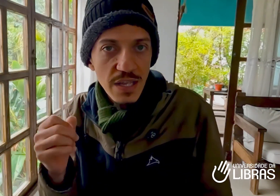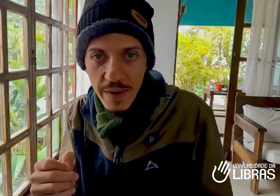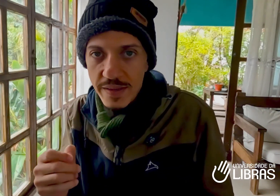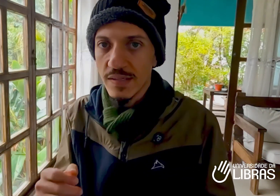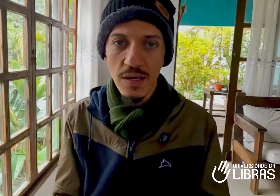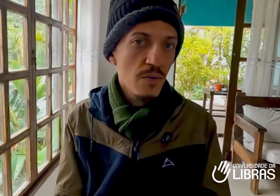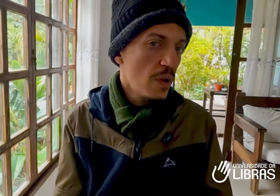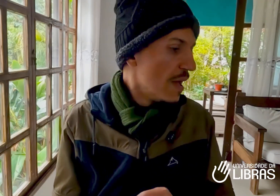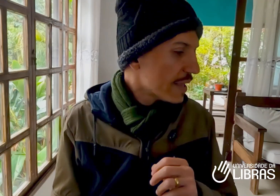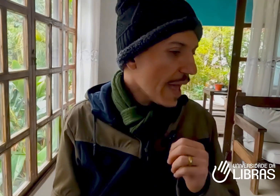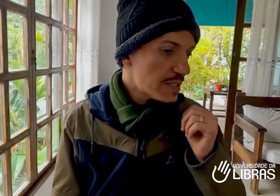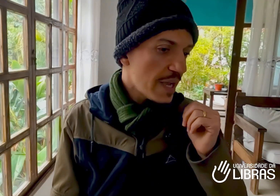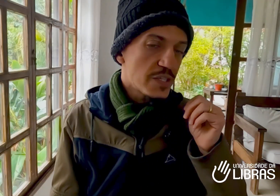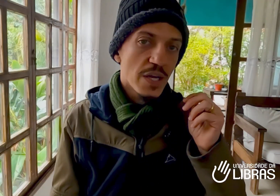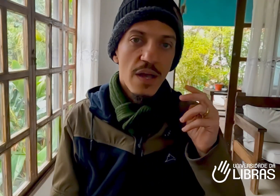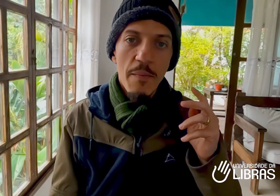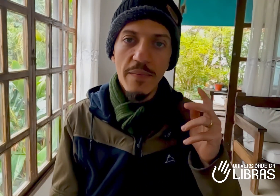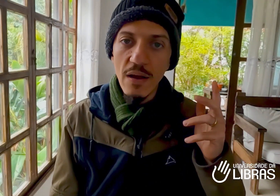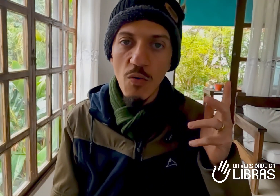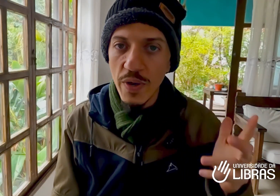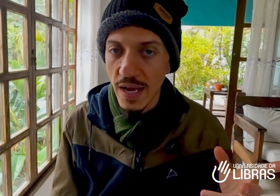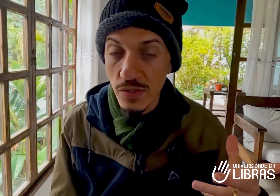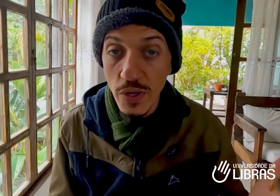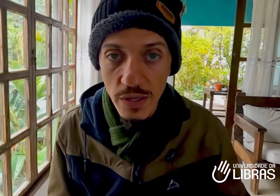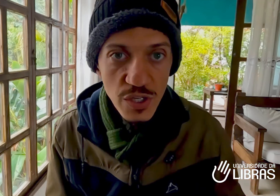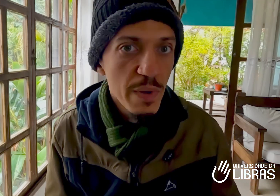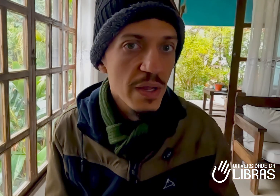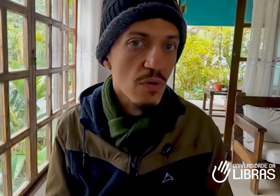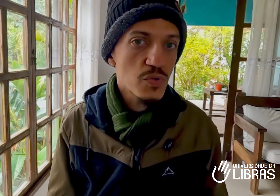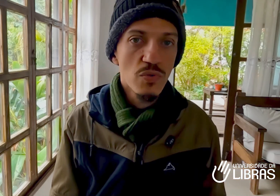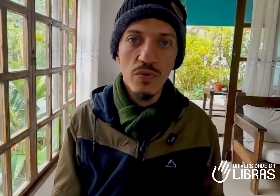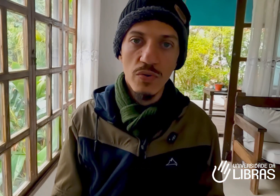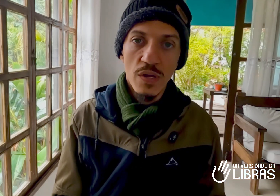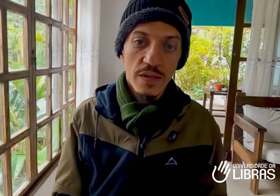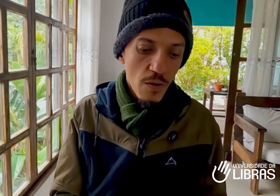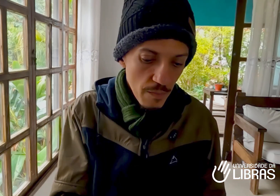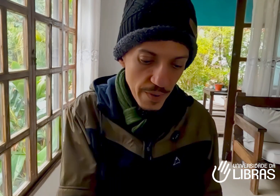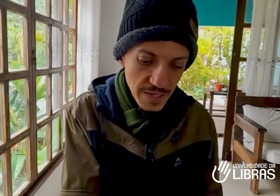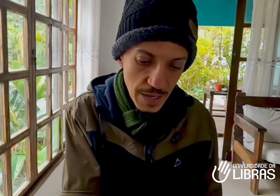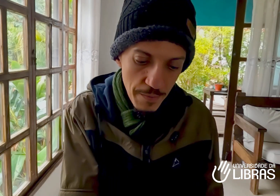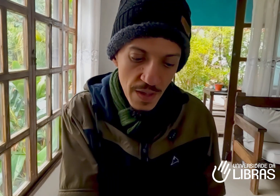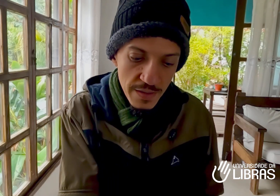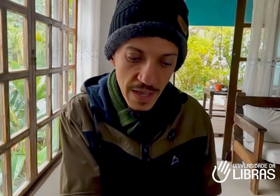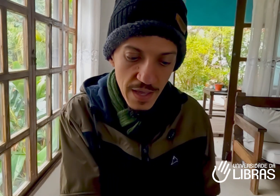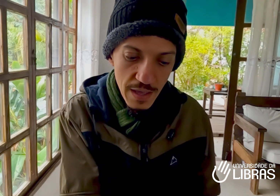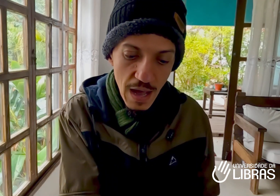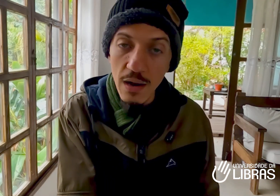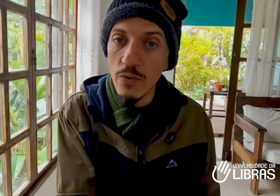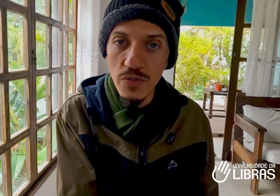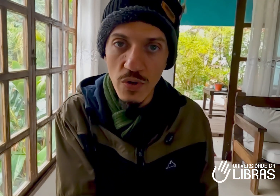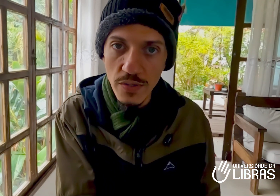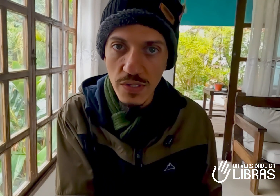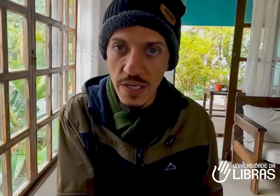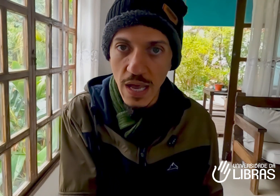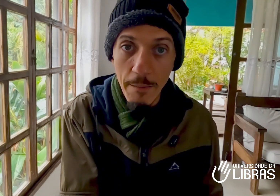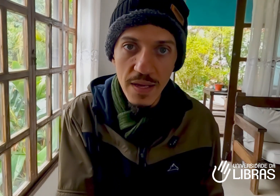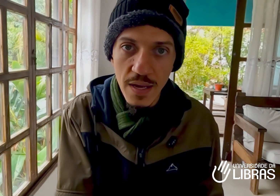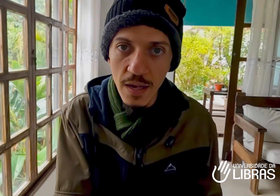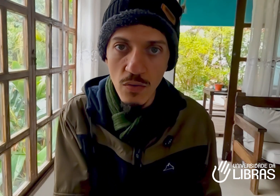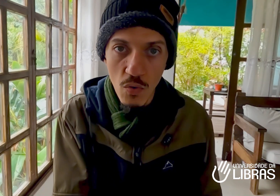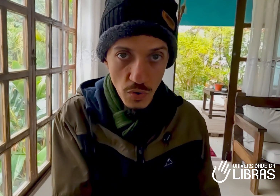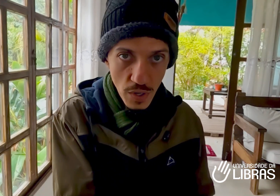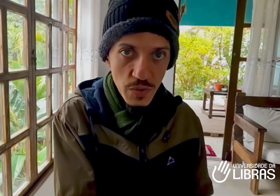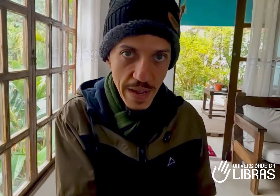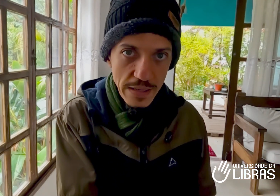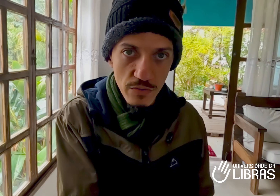seja na interpretação, quer seja na comunicação e no atendimento aos surdos. Então, por exemplo, tem alunos nossos que,